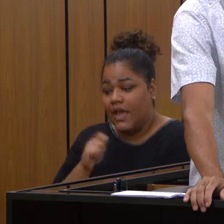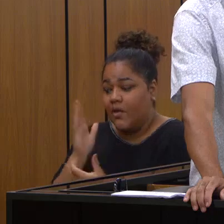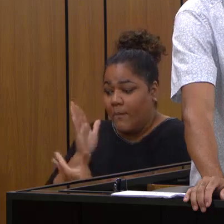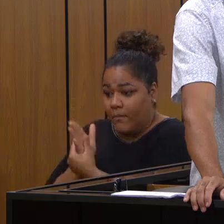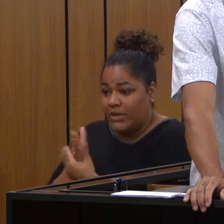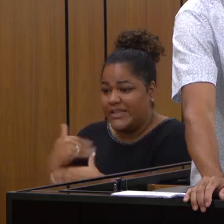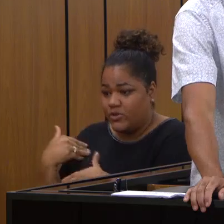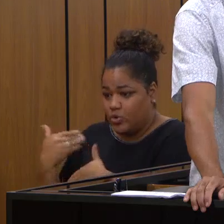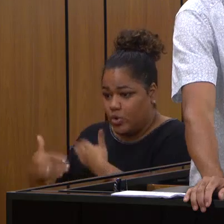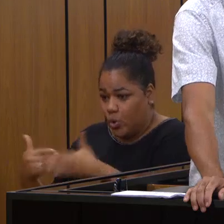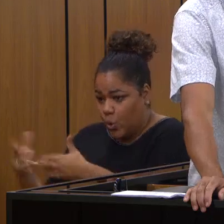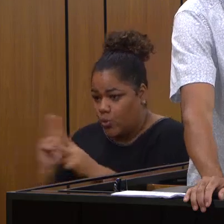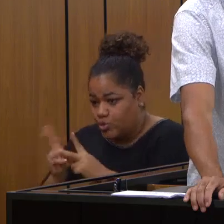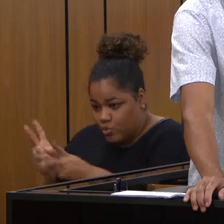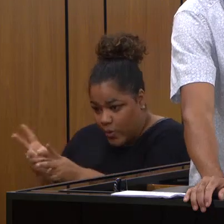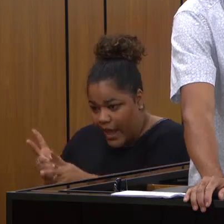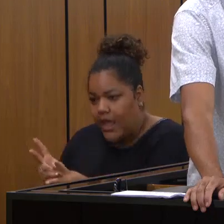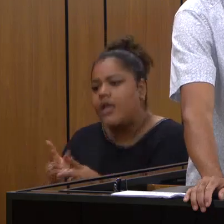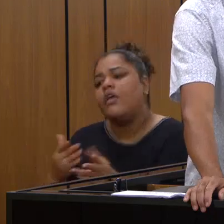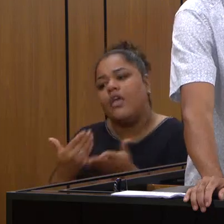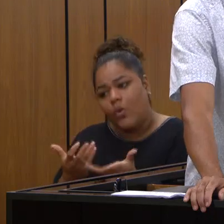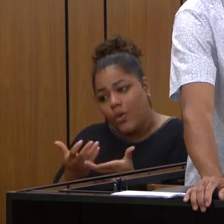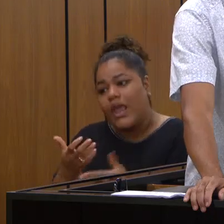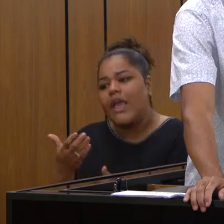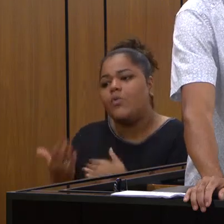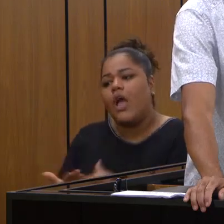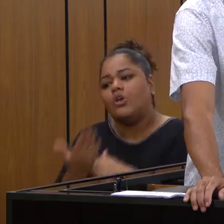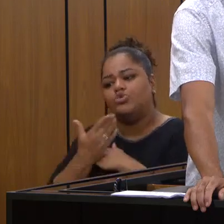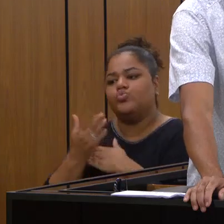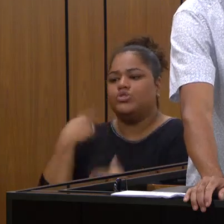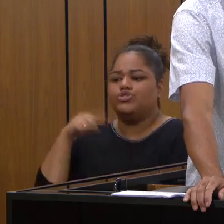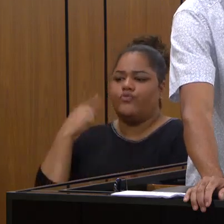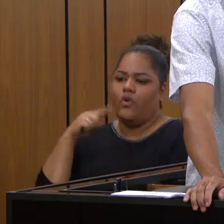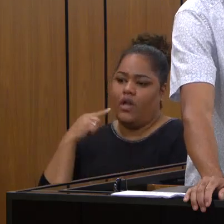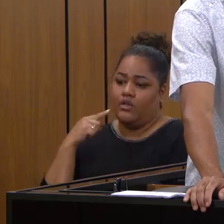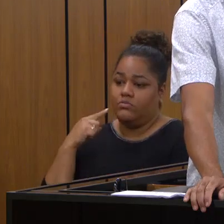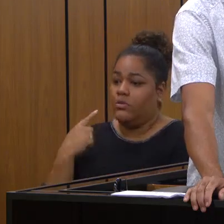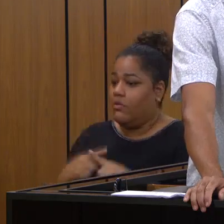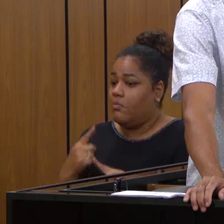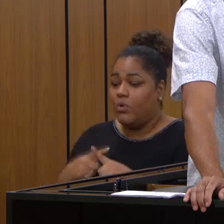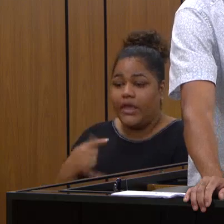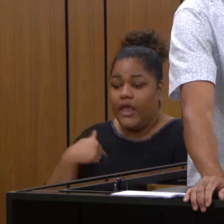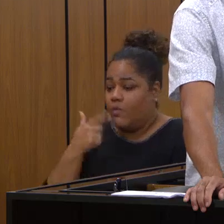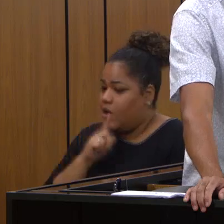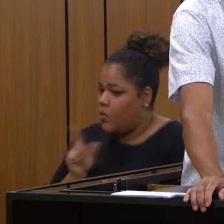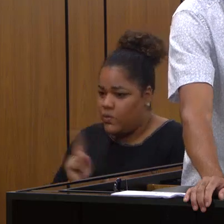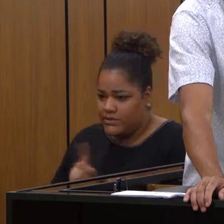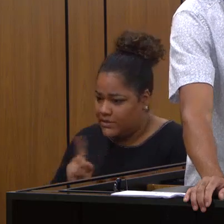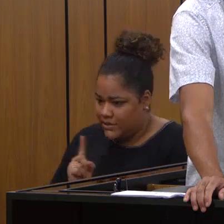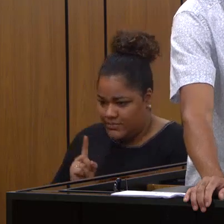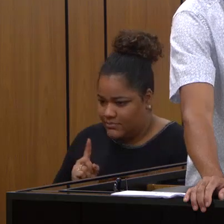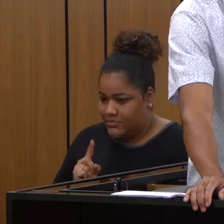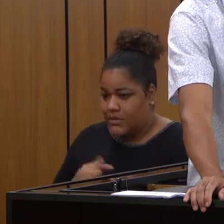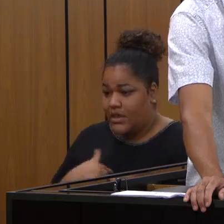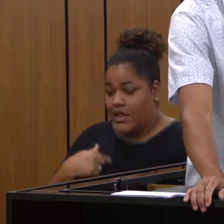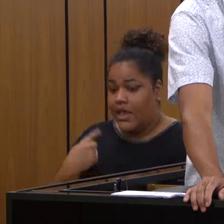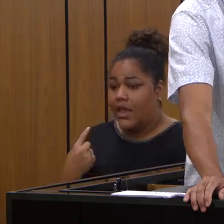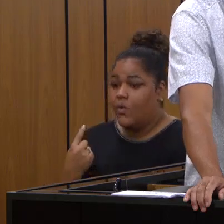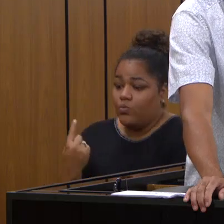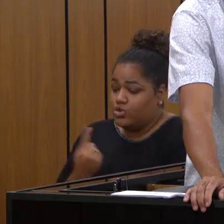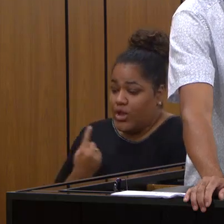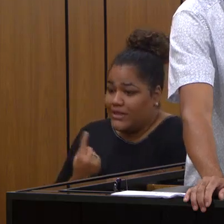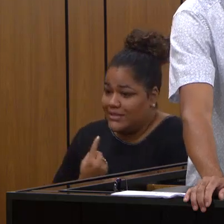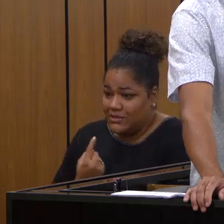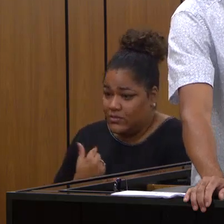continuar eu quero auxílio de um advogado porque eu não consegui para mim não não é interessante eu entrar com